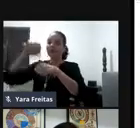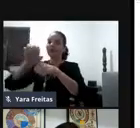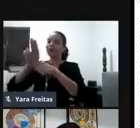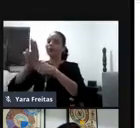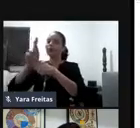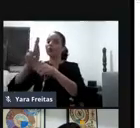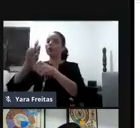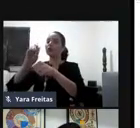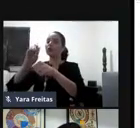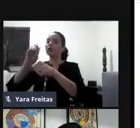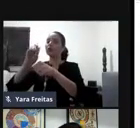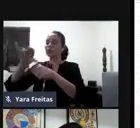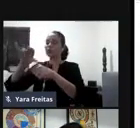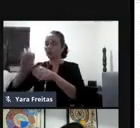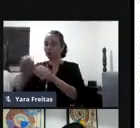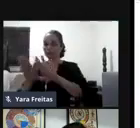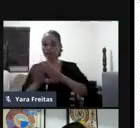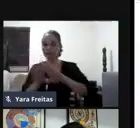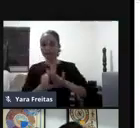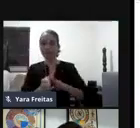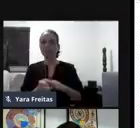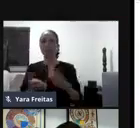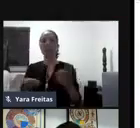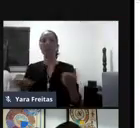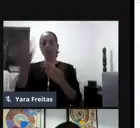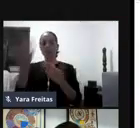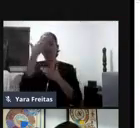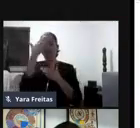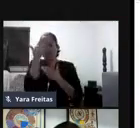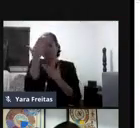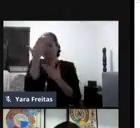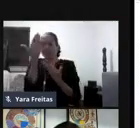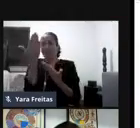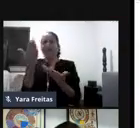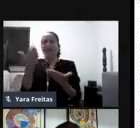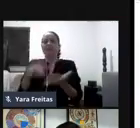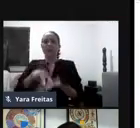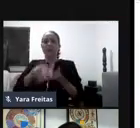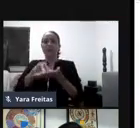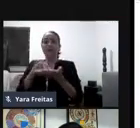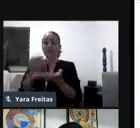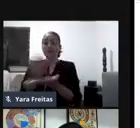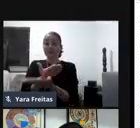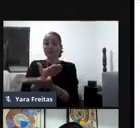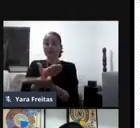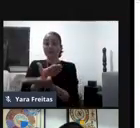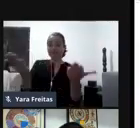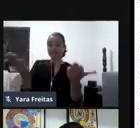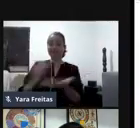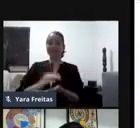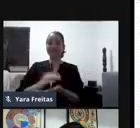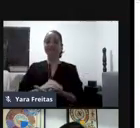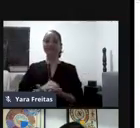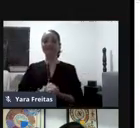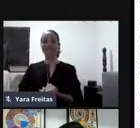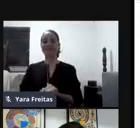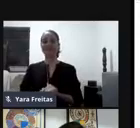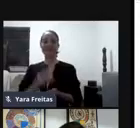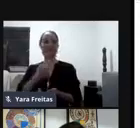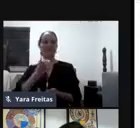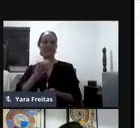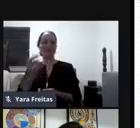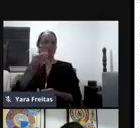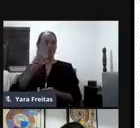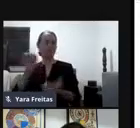Então, eu vou agradecer muito a presença de vocês hoje, né? Se vocês tiverem mais